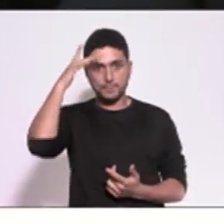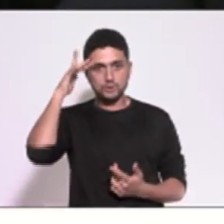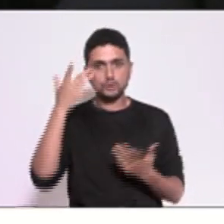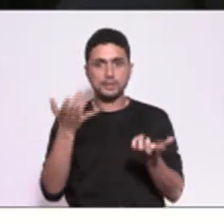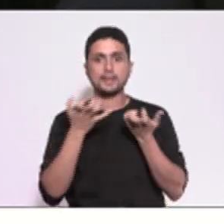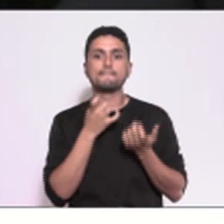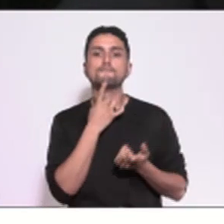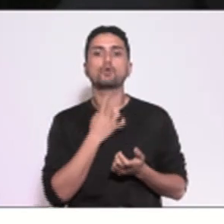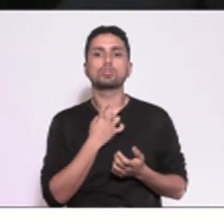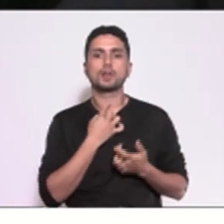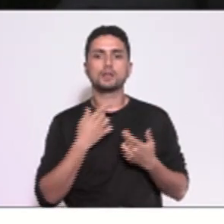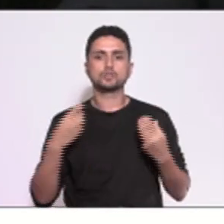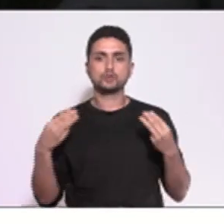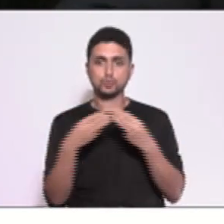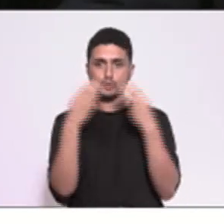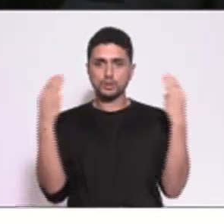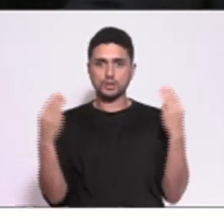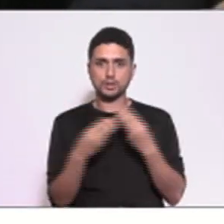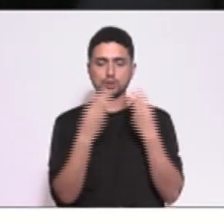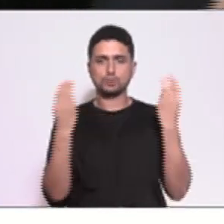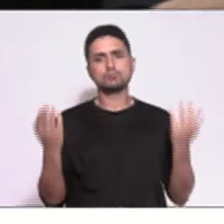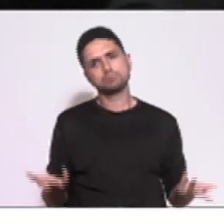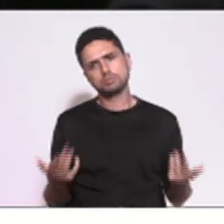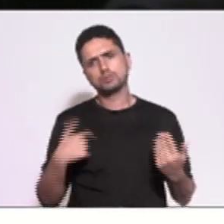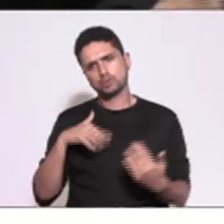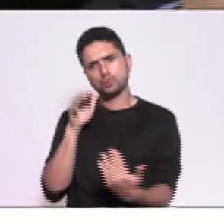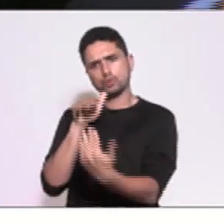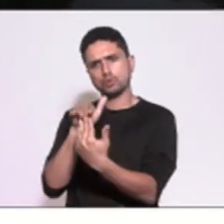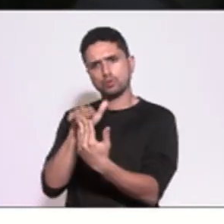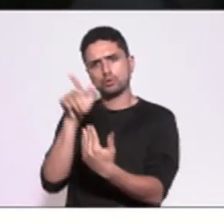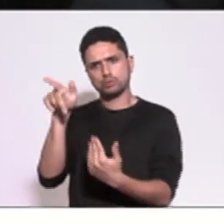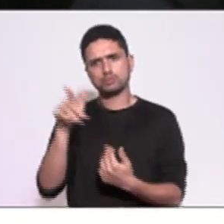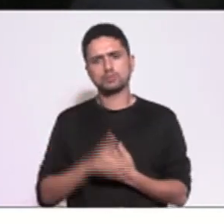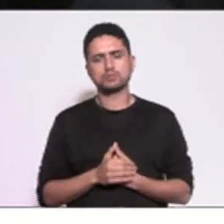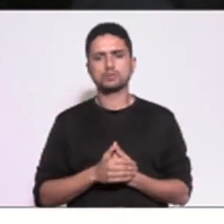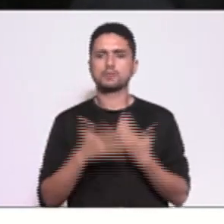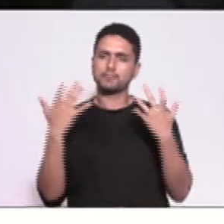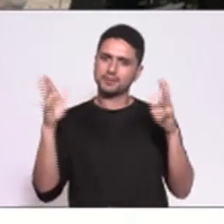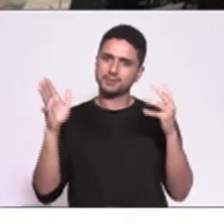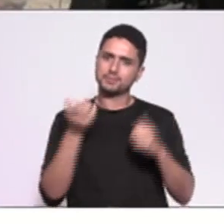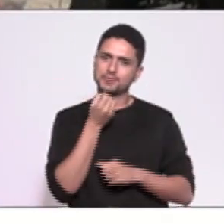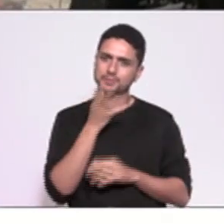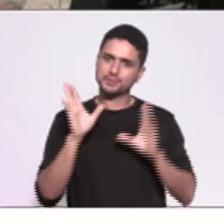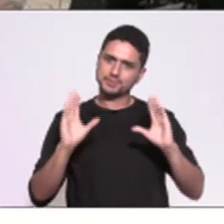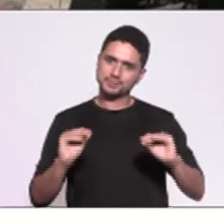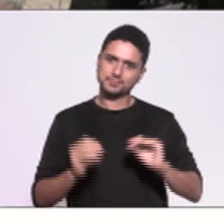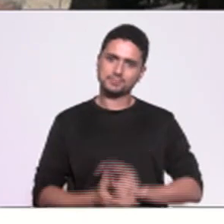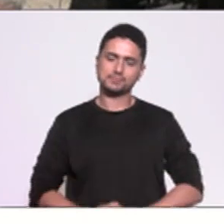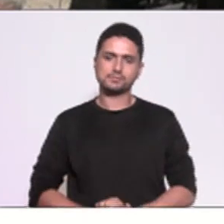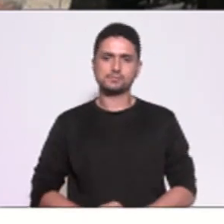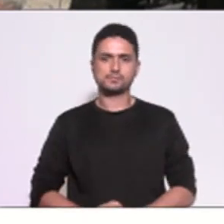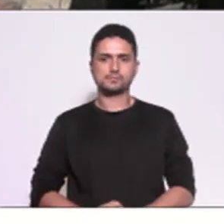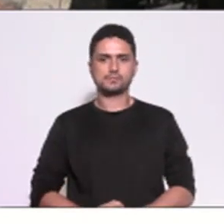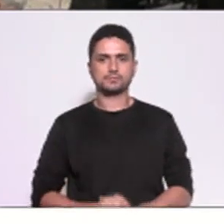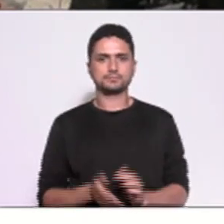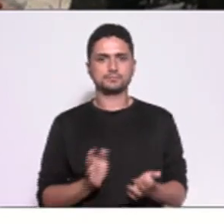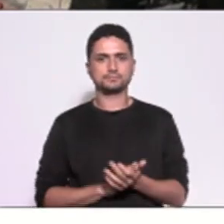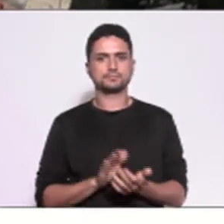concordo inteiramente com você, e parabéns, mais do que justa essa homenagem. Boa noite.